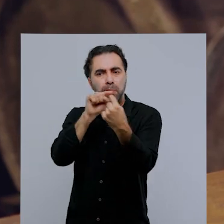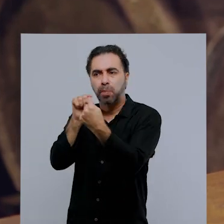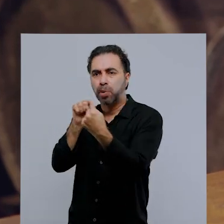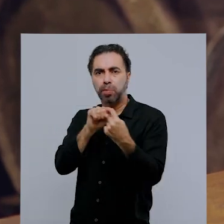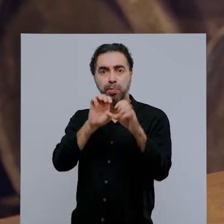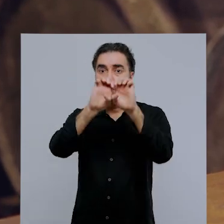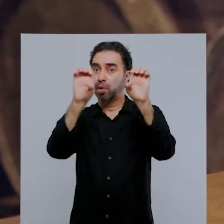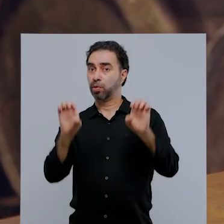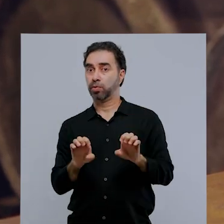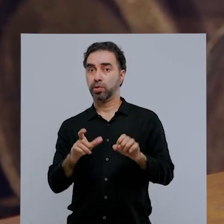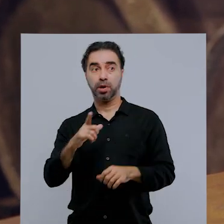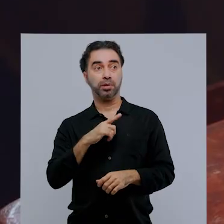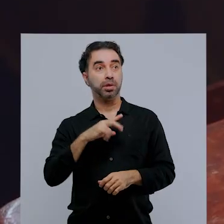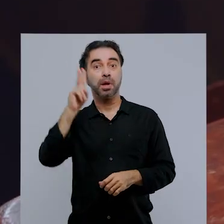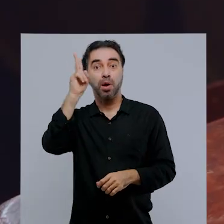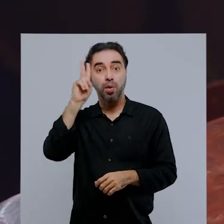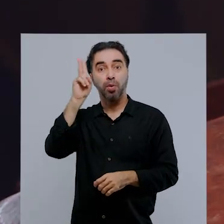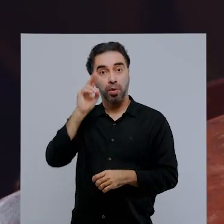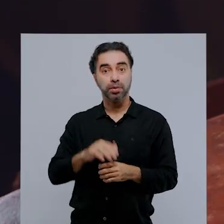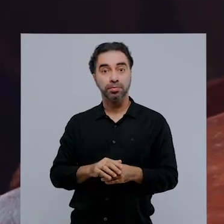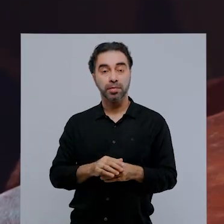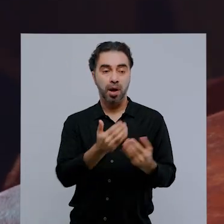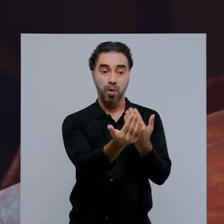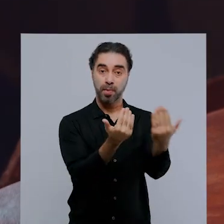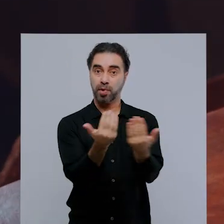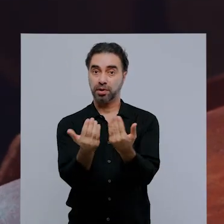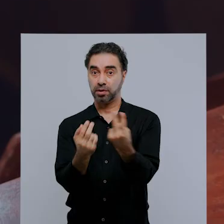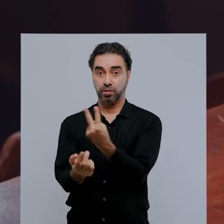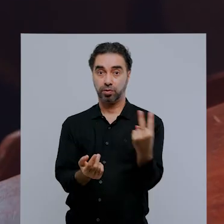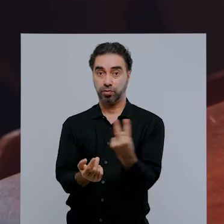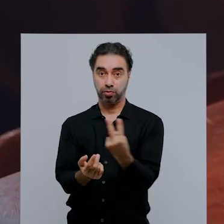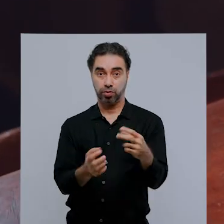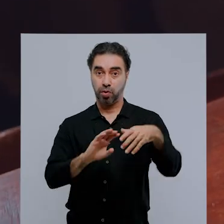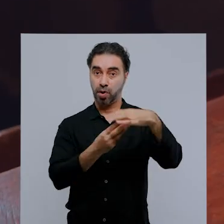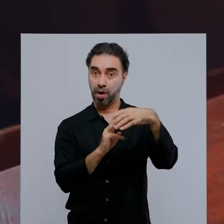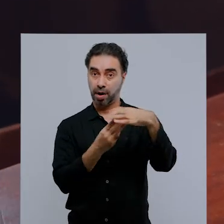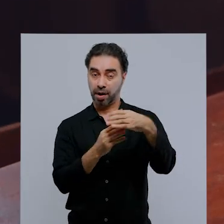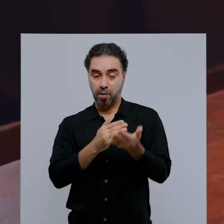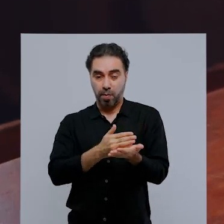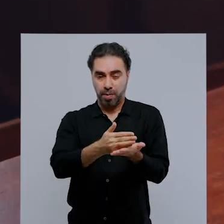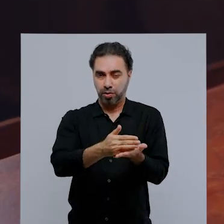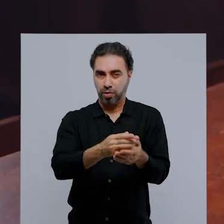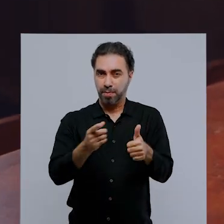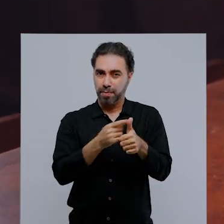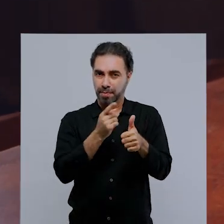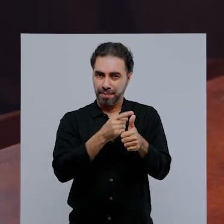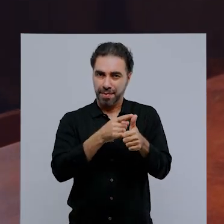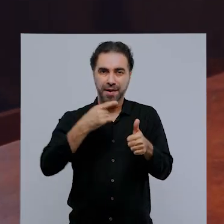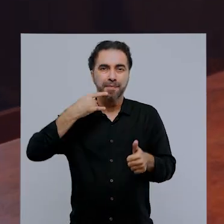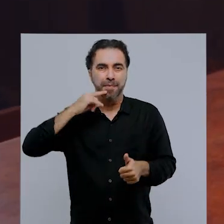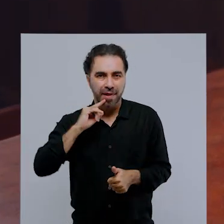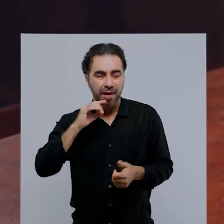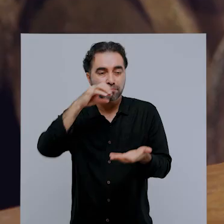com a estrutura, tem história. Na colaboração entre os 2 engenhos, nasceu a primeira versão da cachaça